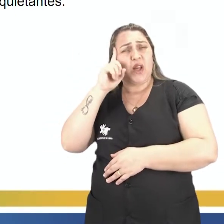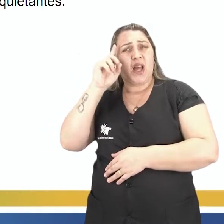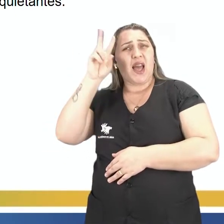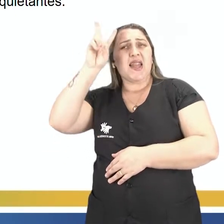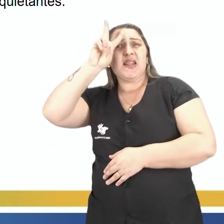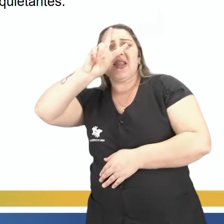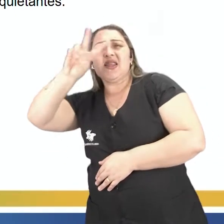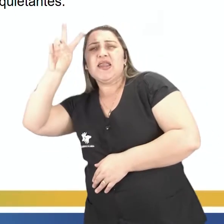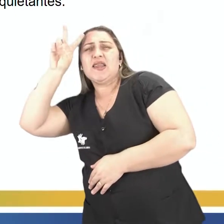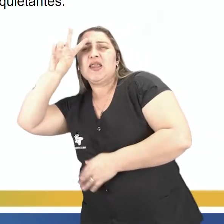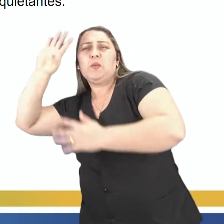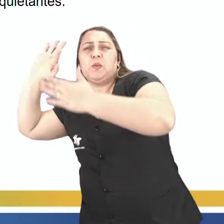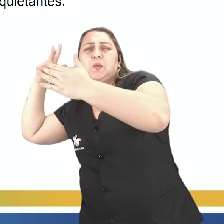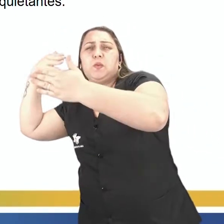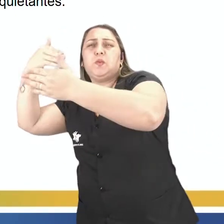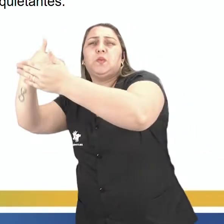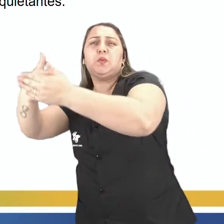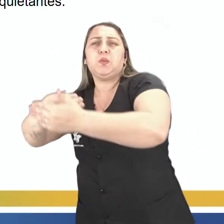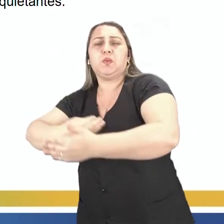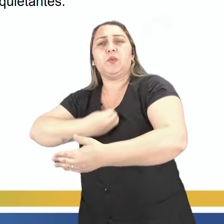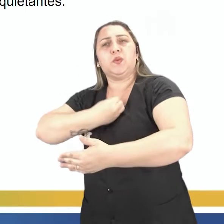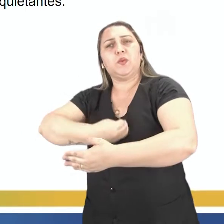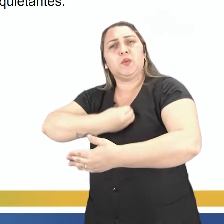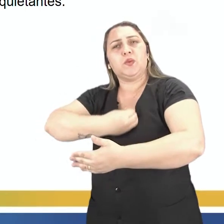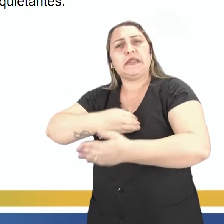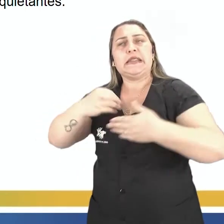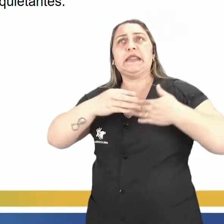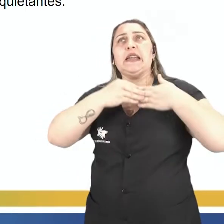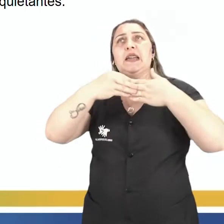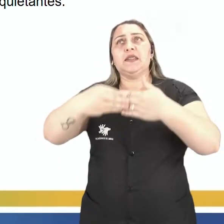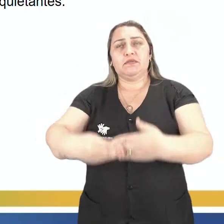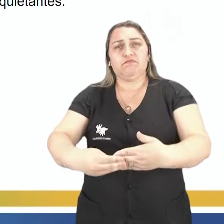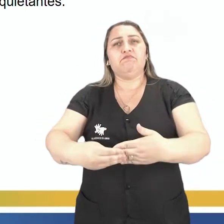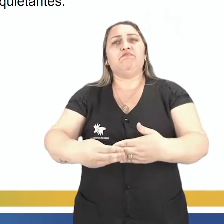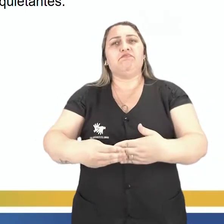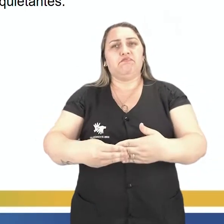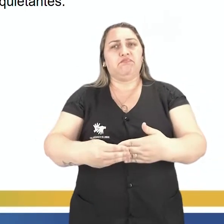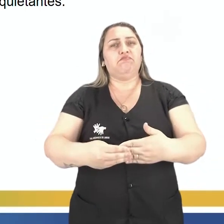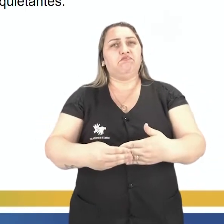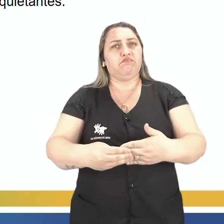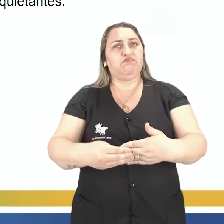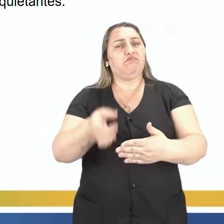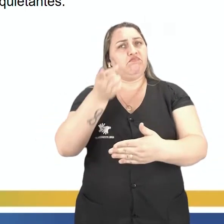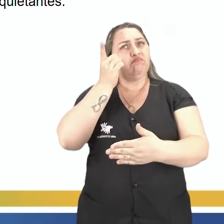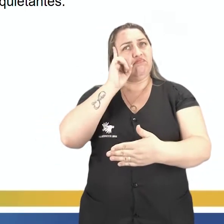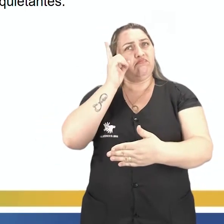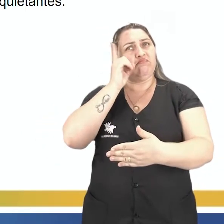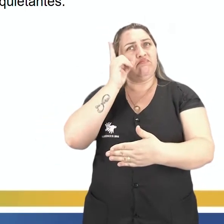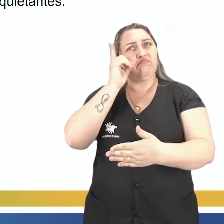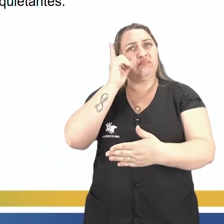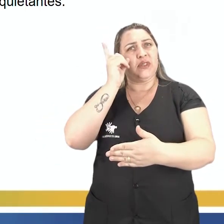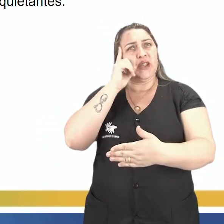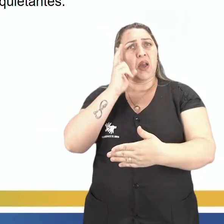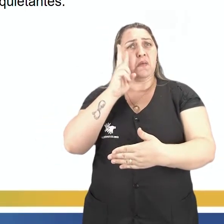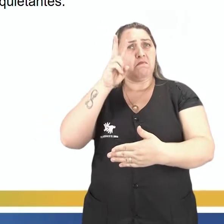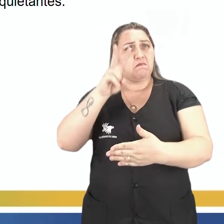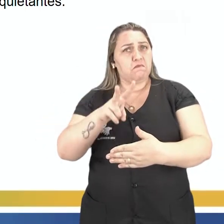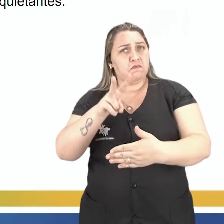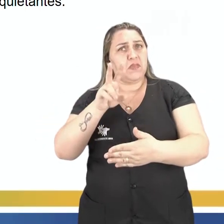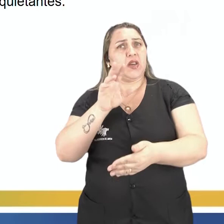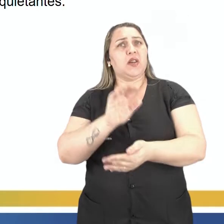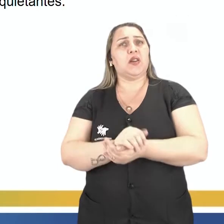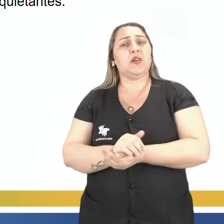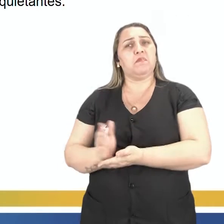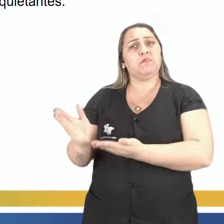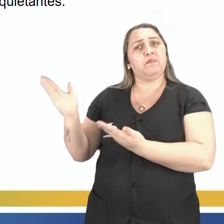aos pequenos momentos da vida cotidiana, trazendo elementos desse cotidiano. Então, vocês podem ver aqui na